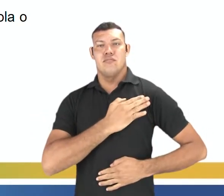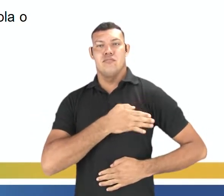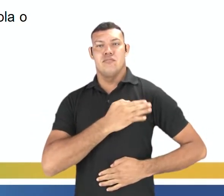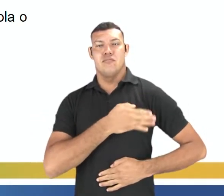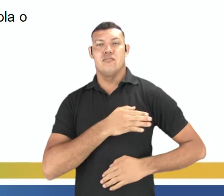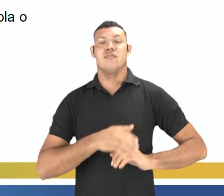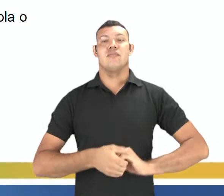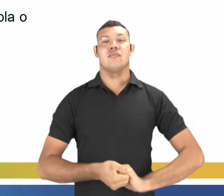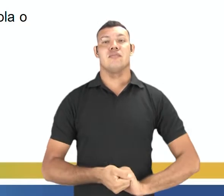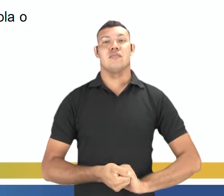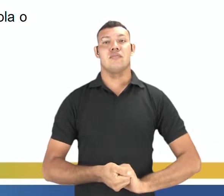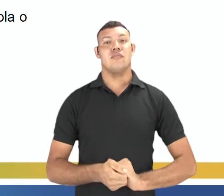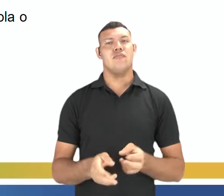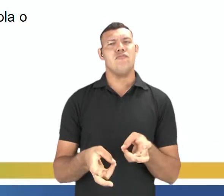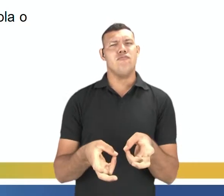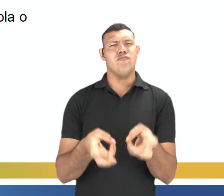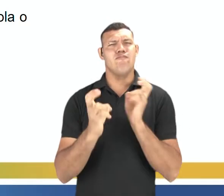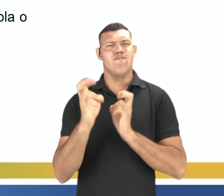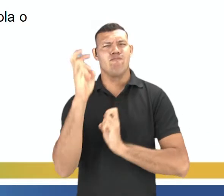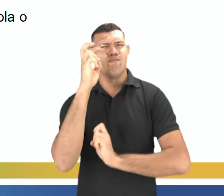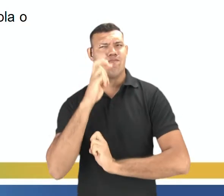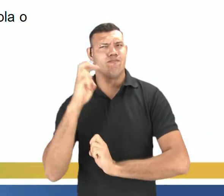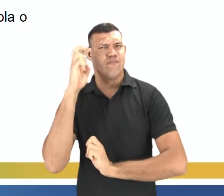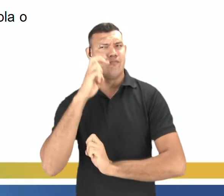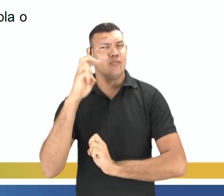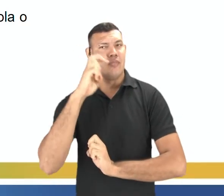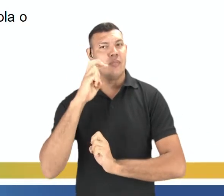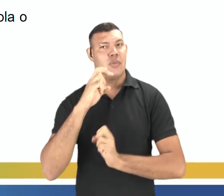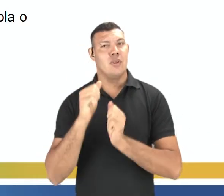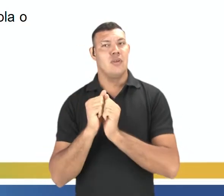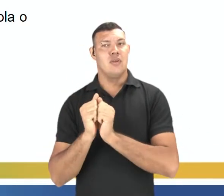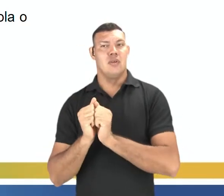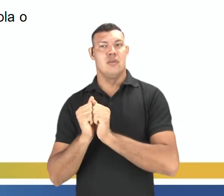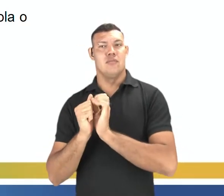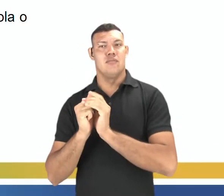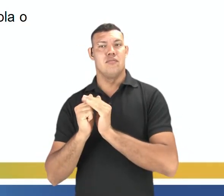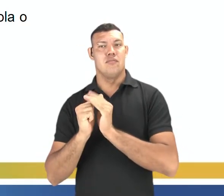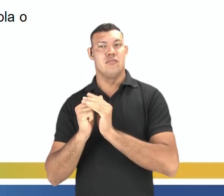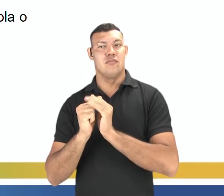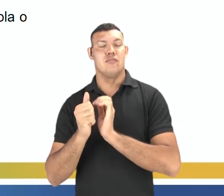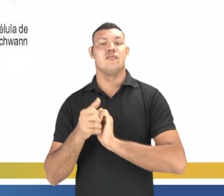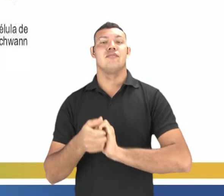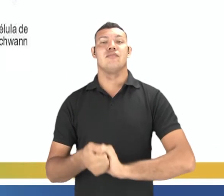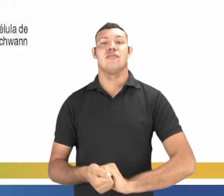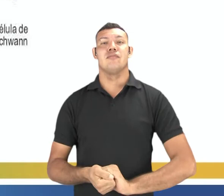cardíacos. Então, podemos observar a parte do cérebro aí nessa imagem.